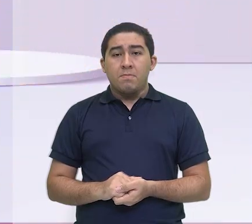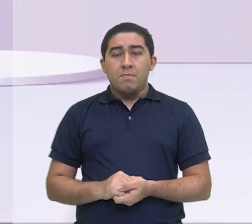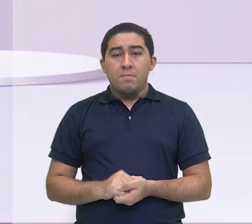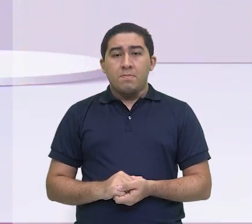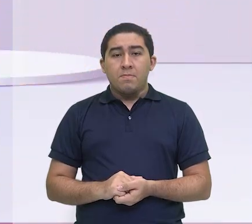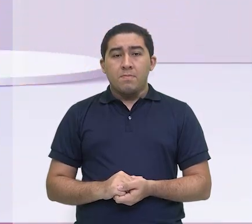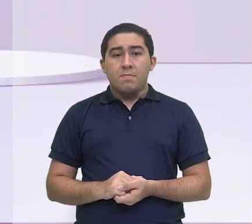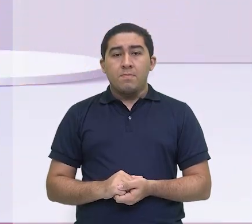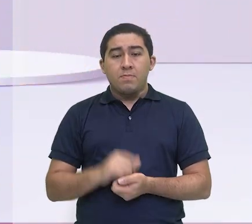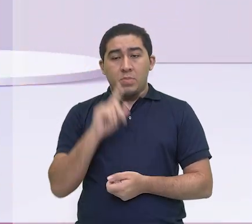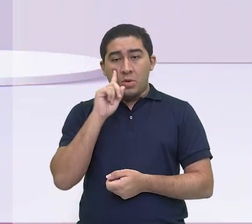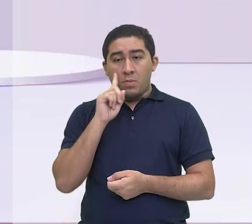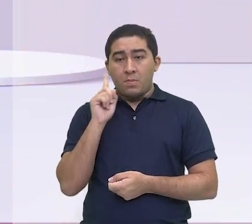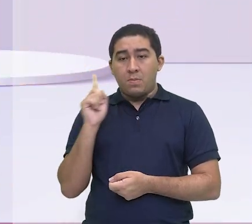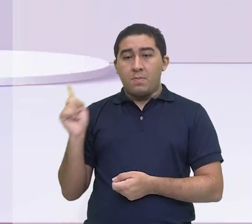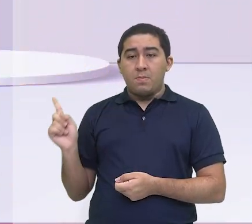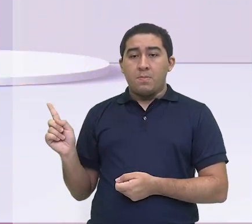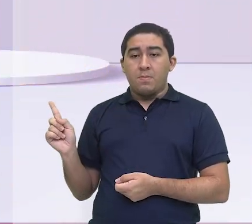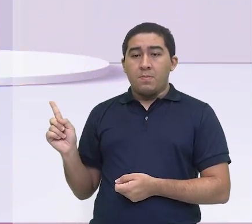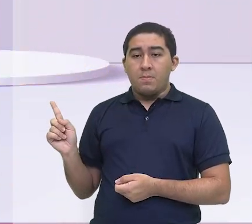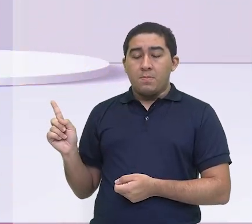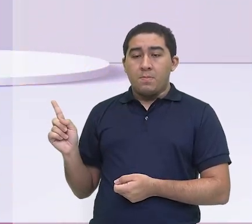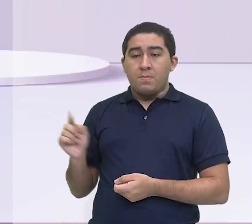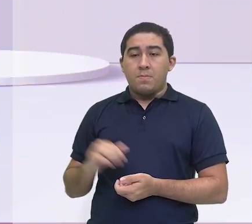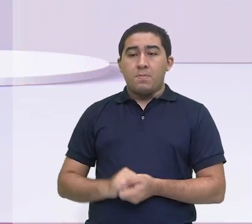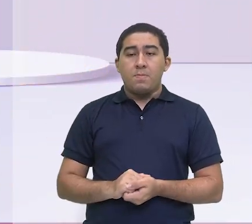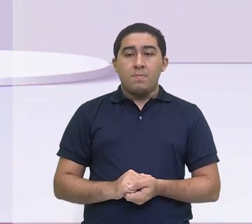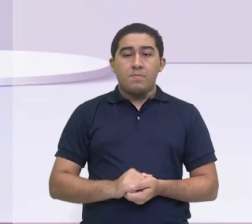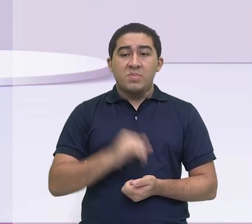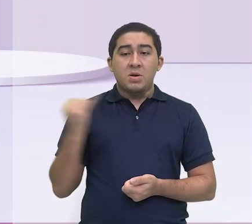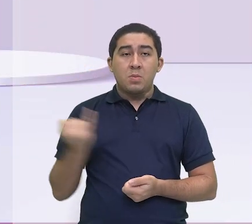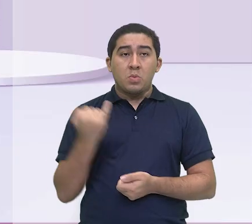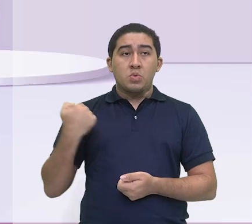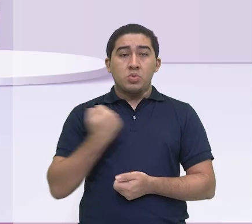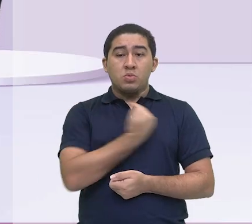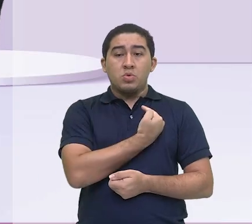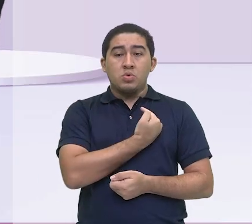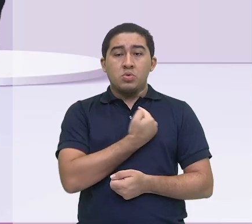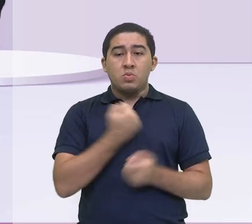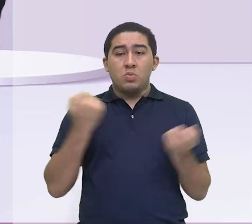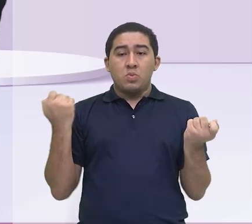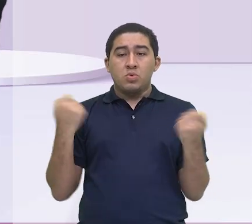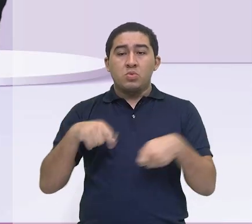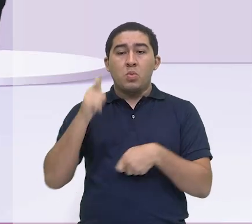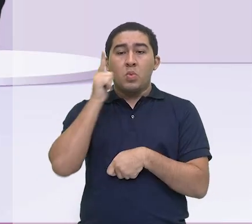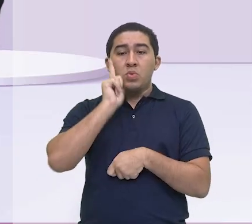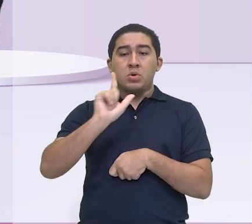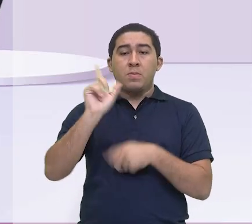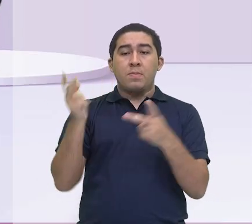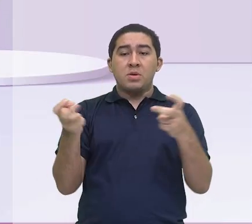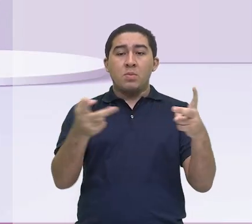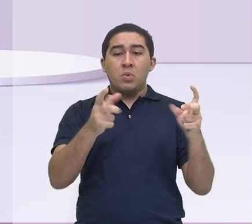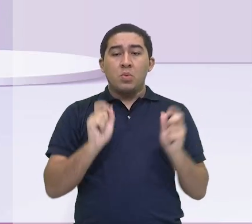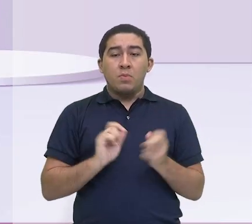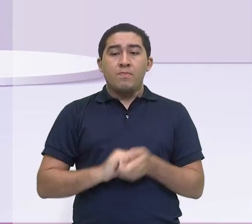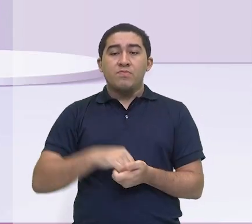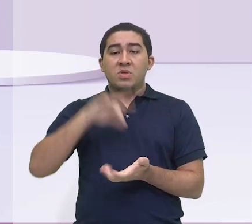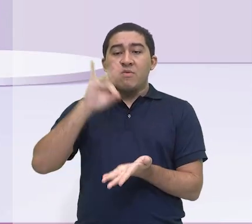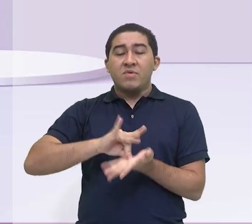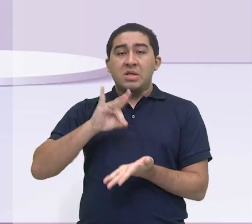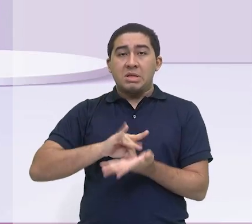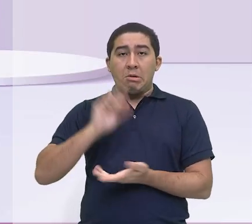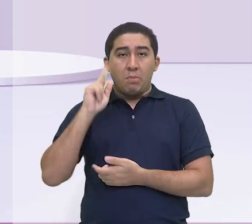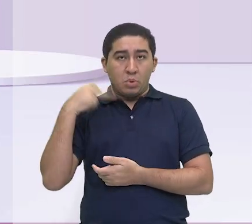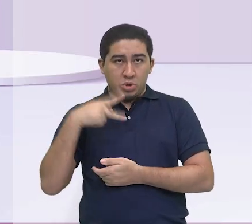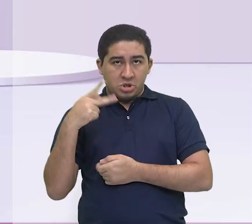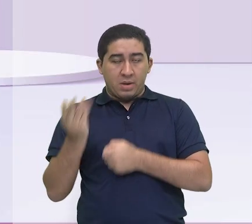O bem comum é muito importante para que a gente possa perceber que a verdadeira política, na origem